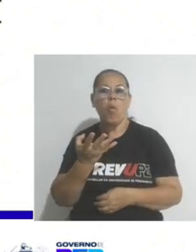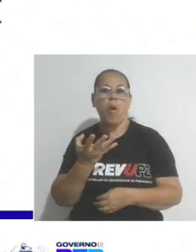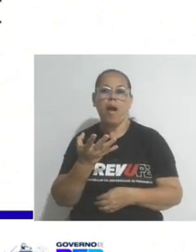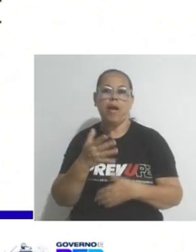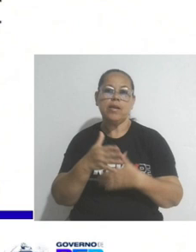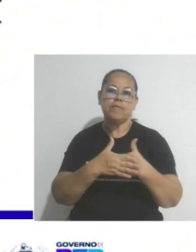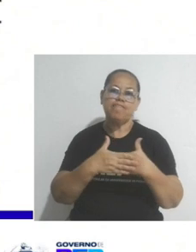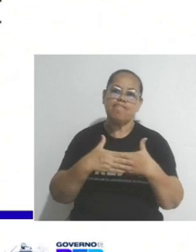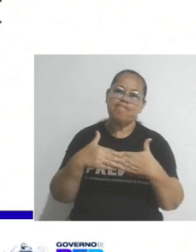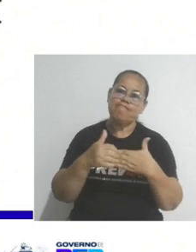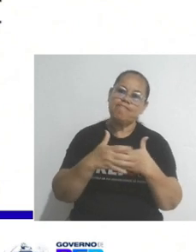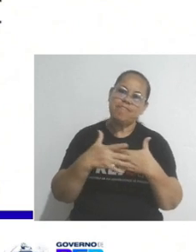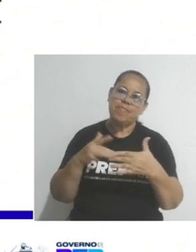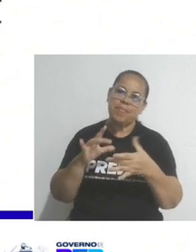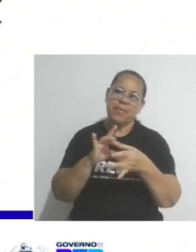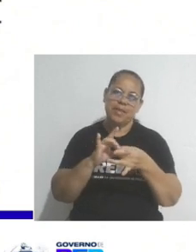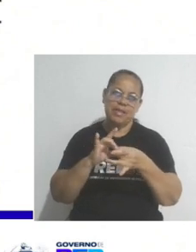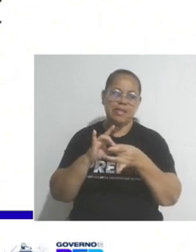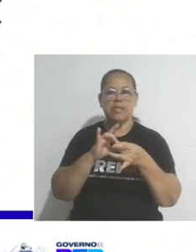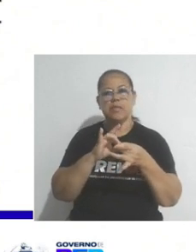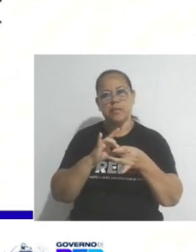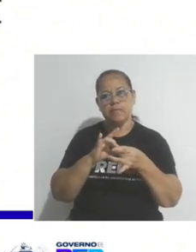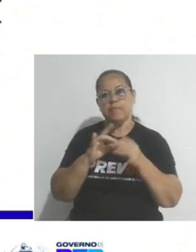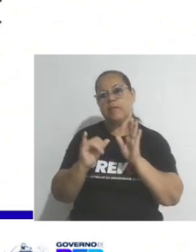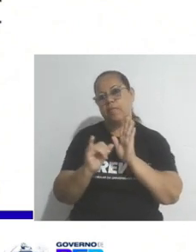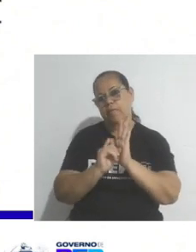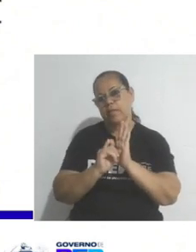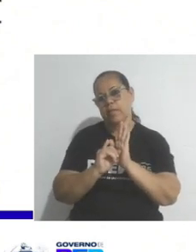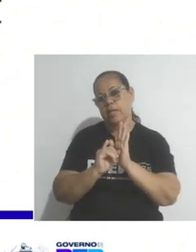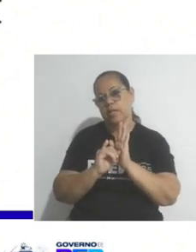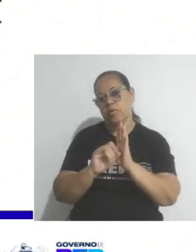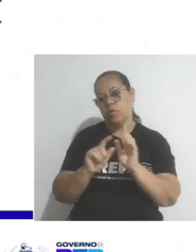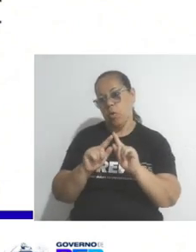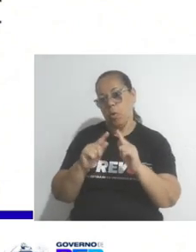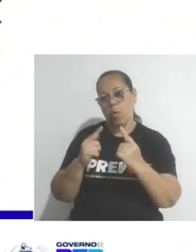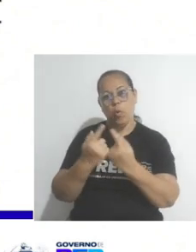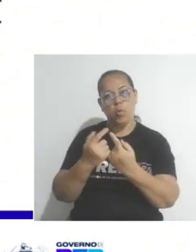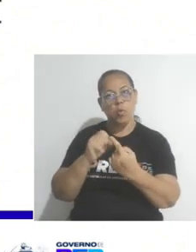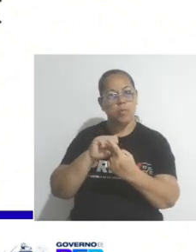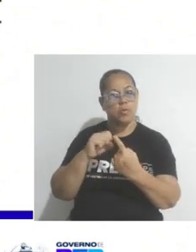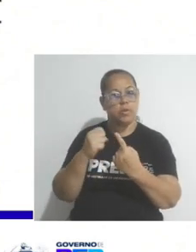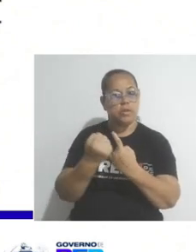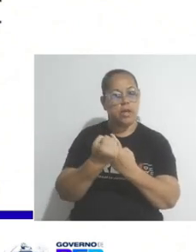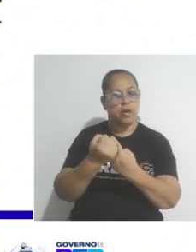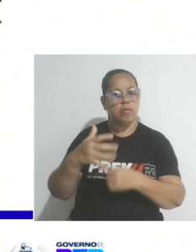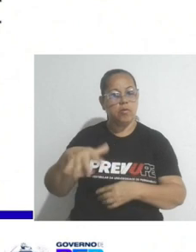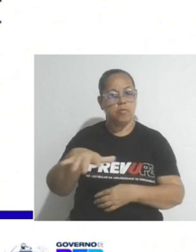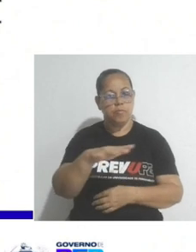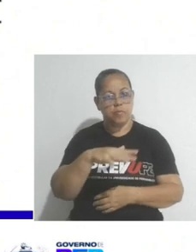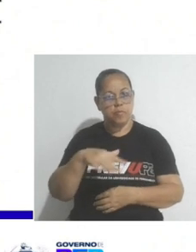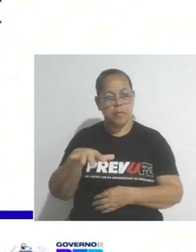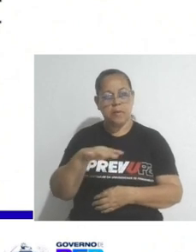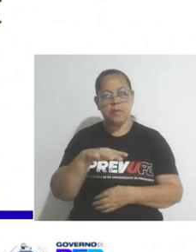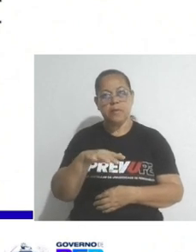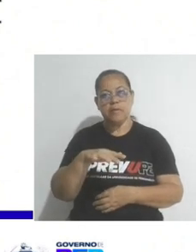afetivas de identidade entre um grupo social e o seu espaço é